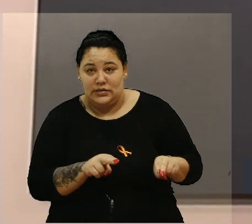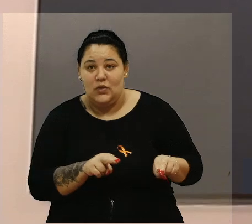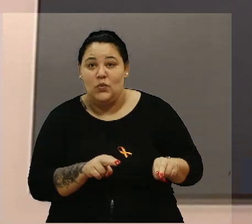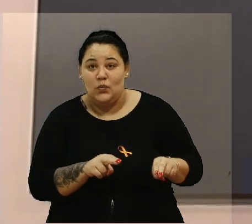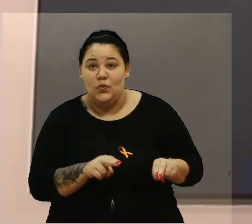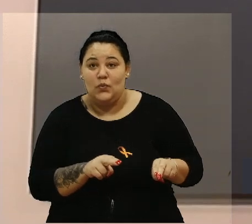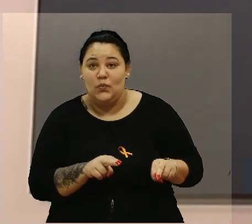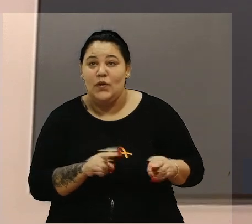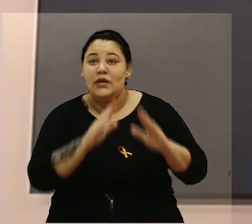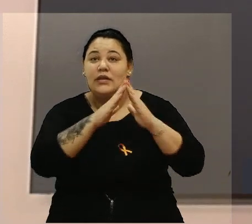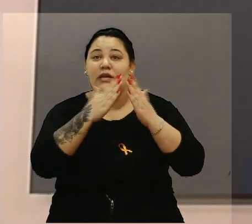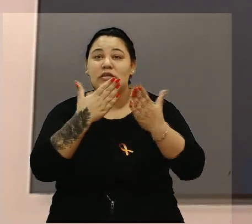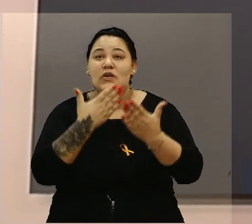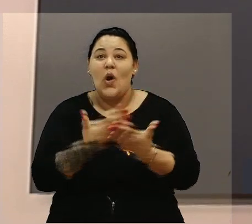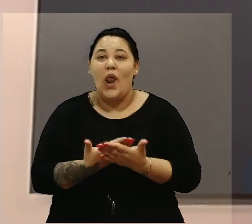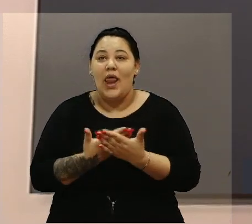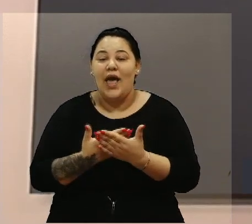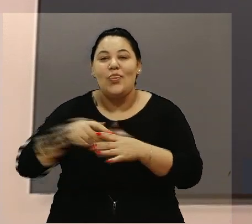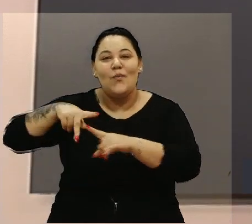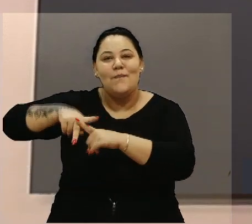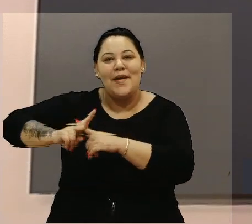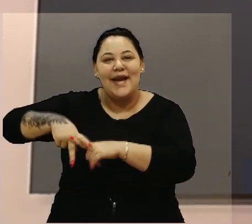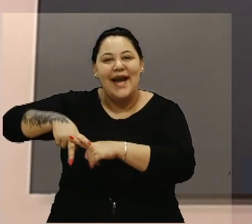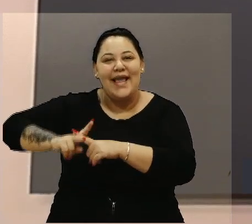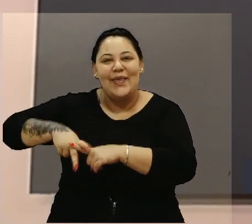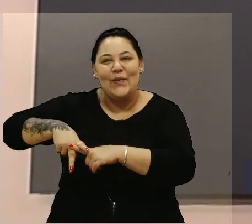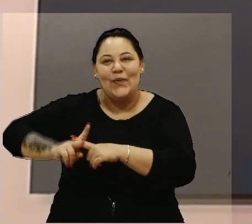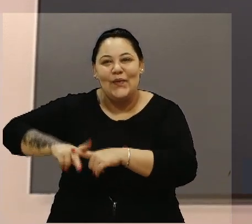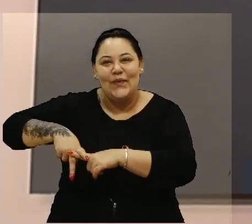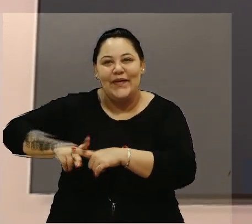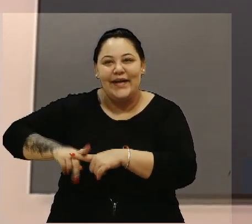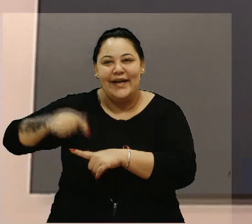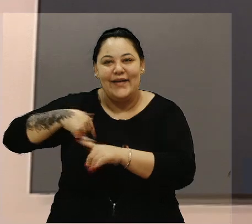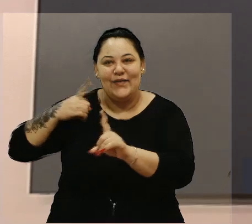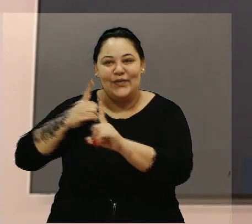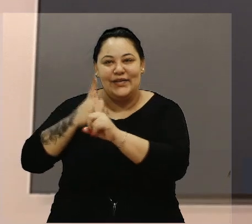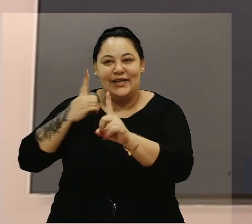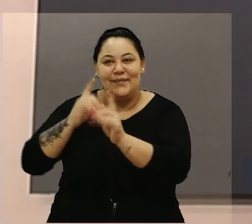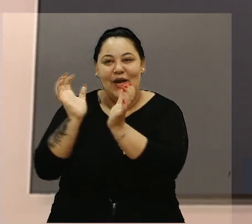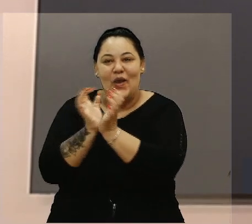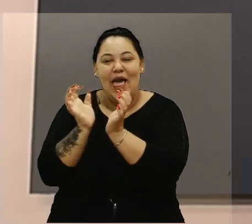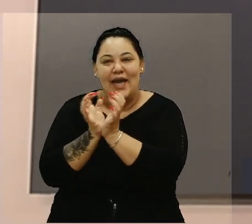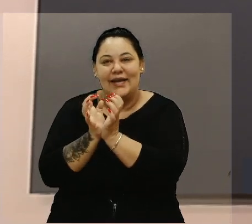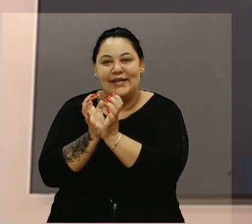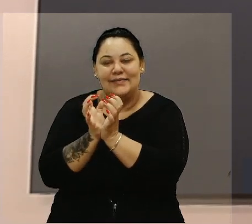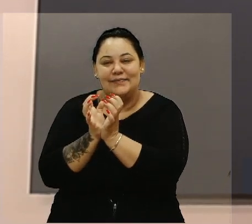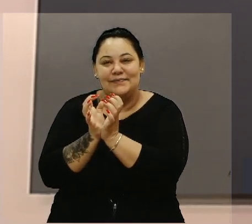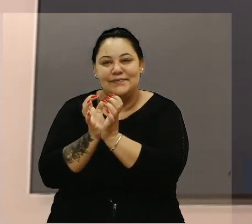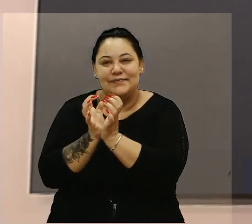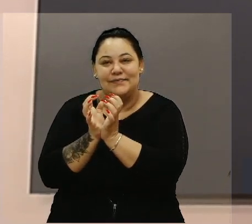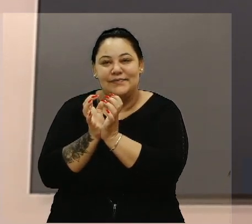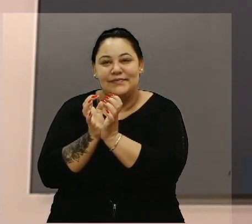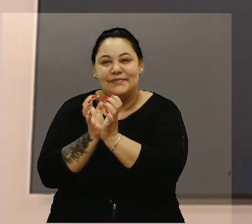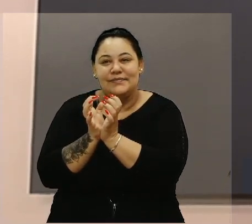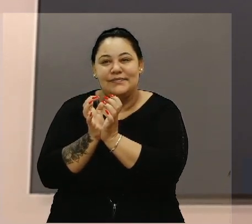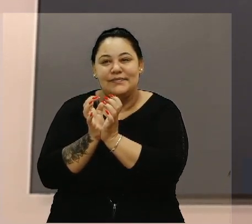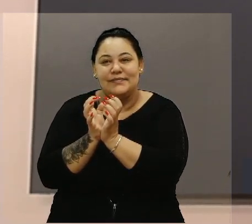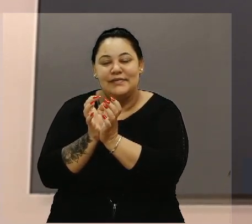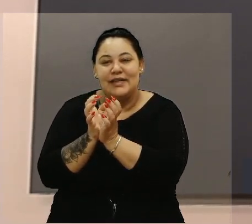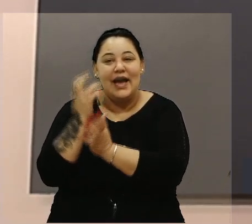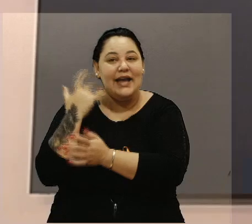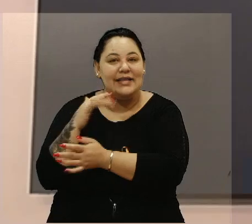da Escola do Mecânico. Inclusive, encontrei minha colega vereadora Andressa lá, São 2 mulheres do ramo automotivo,